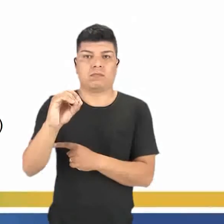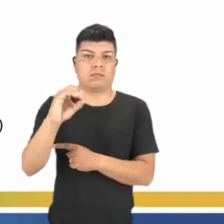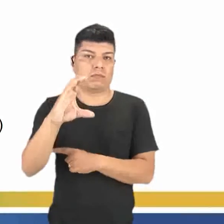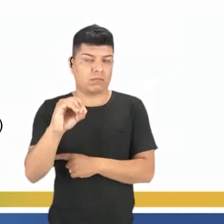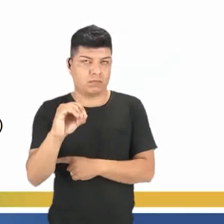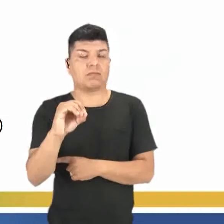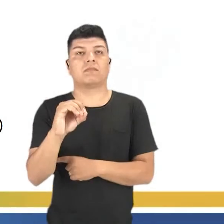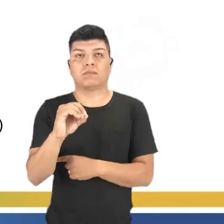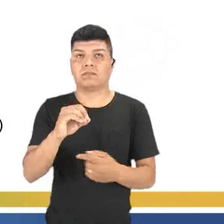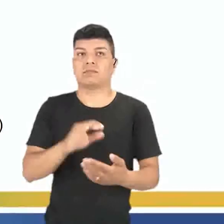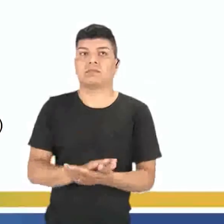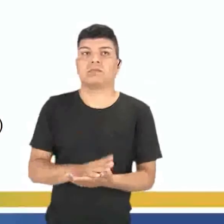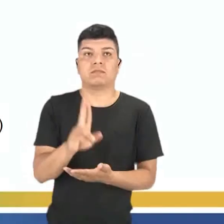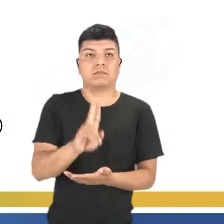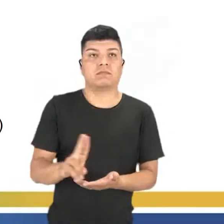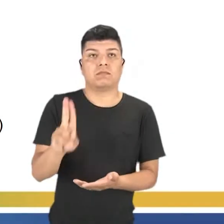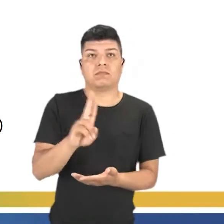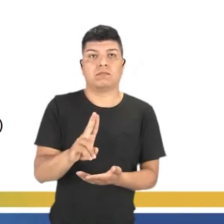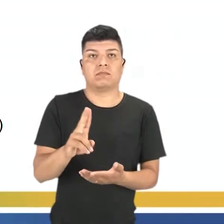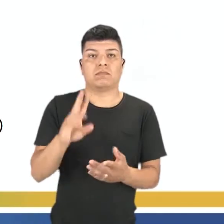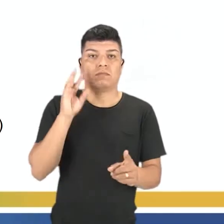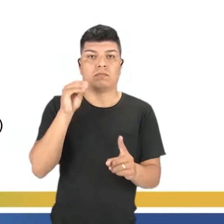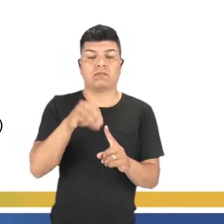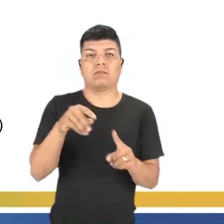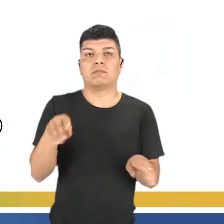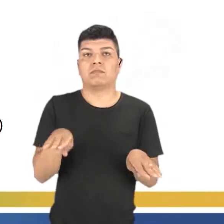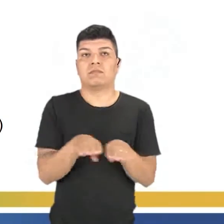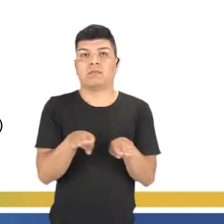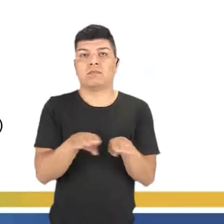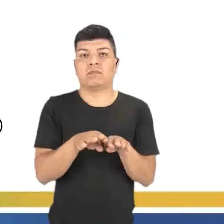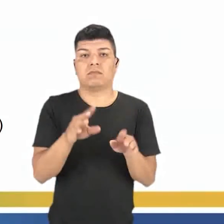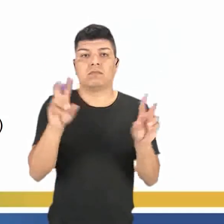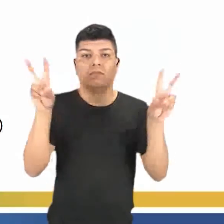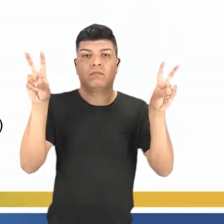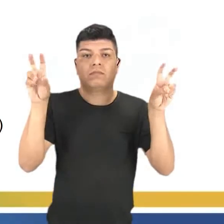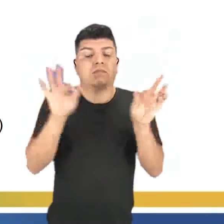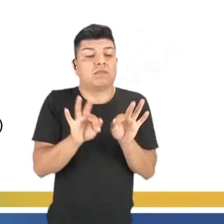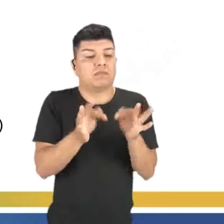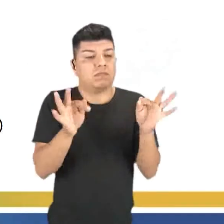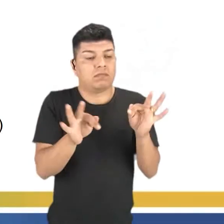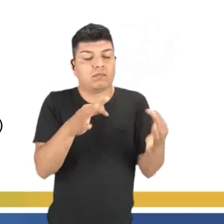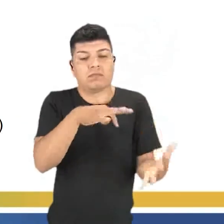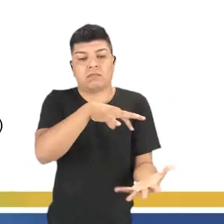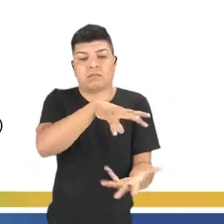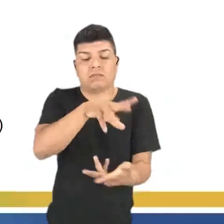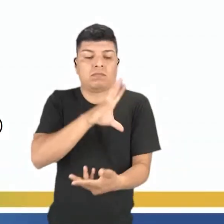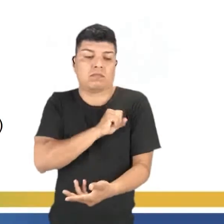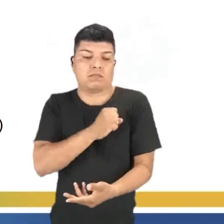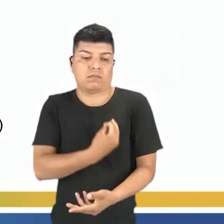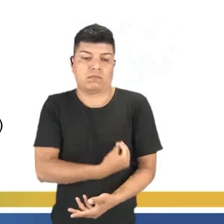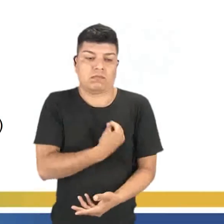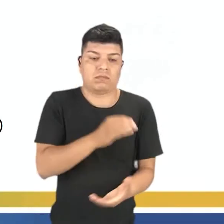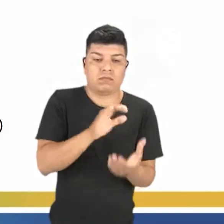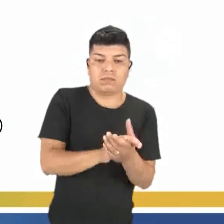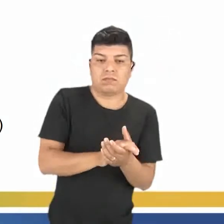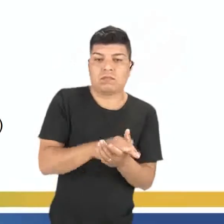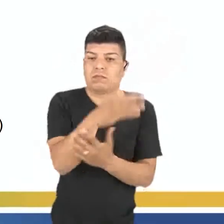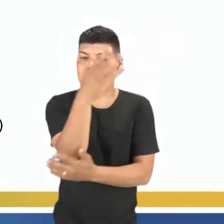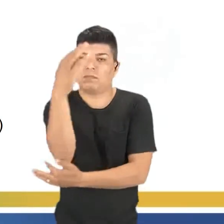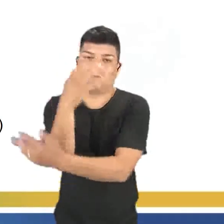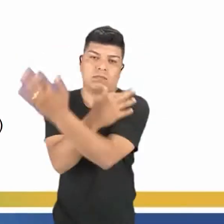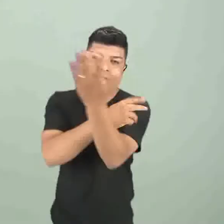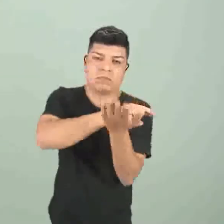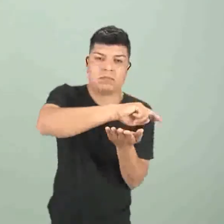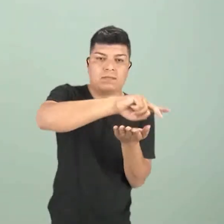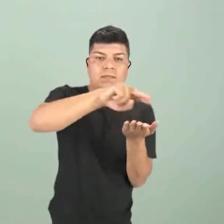pseudônimos, objetividade e temas simples, temas universais. amor, vida, casamento, paisagem,